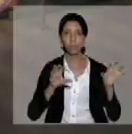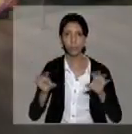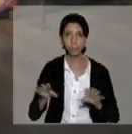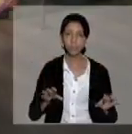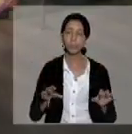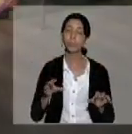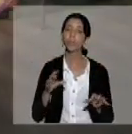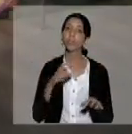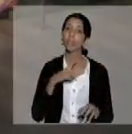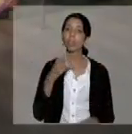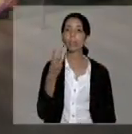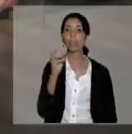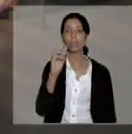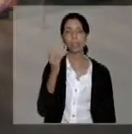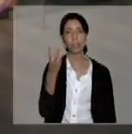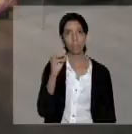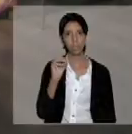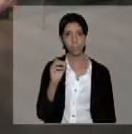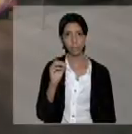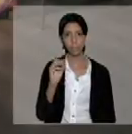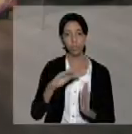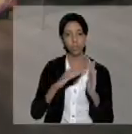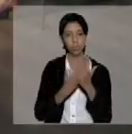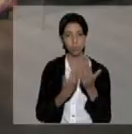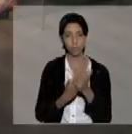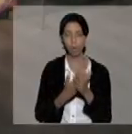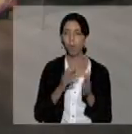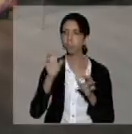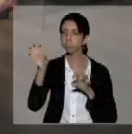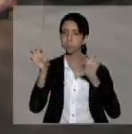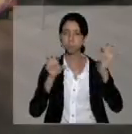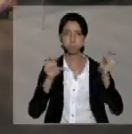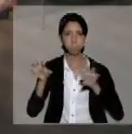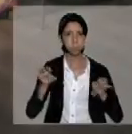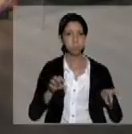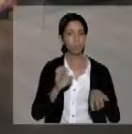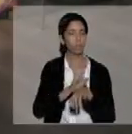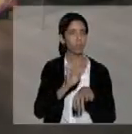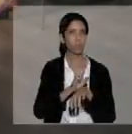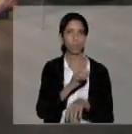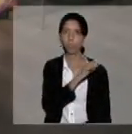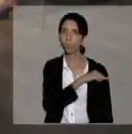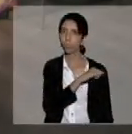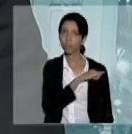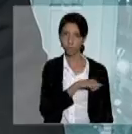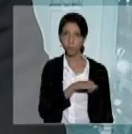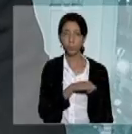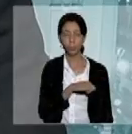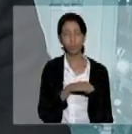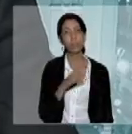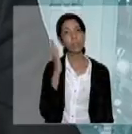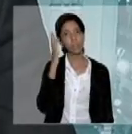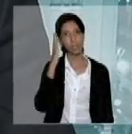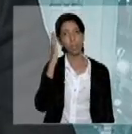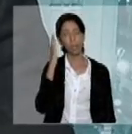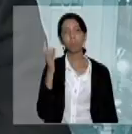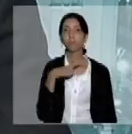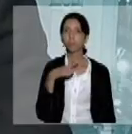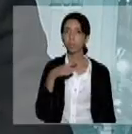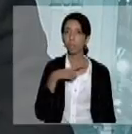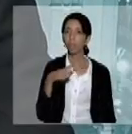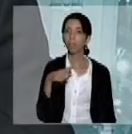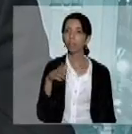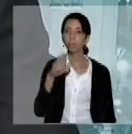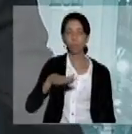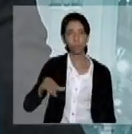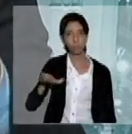gente... sim. A gente tem em torno de 30 unidades. E elas estão bem distribuídas no estado? Sim. Obviamente, assim, a gente tem